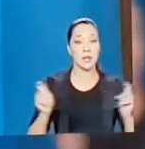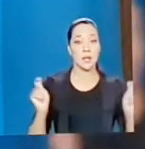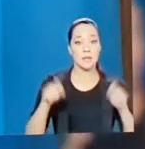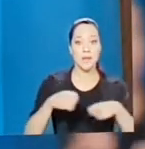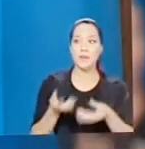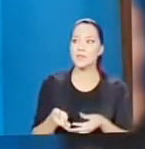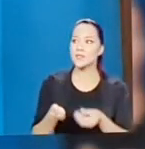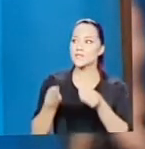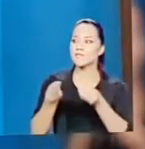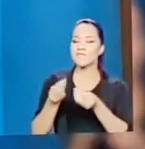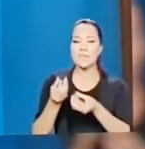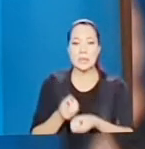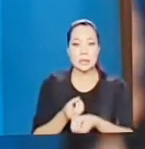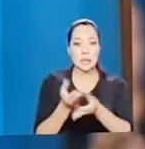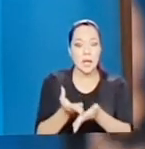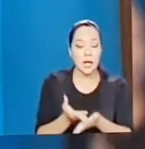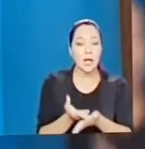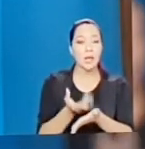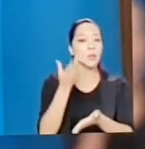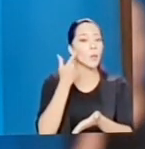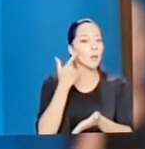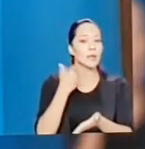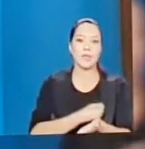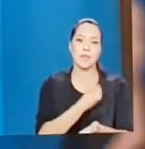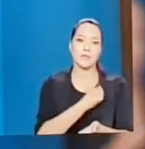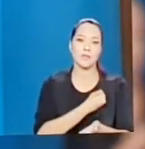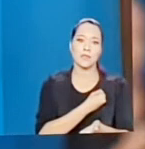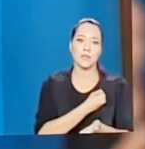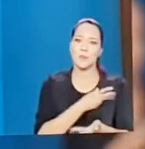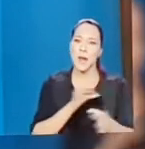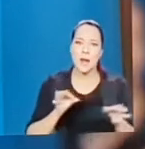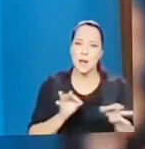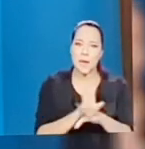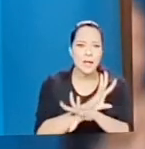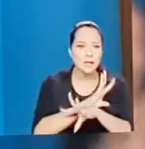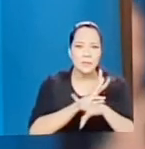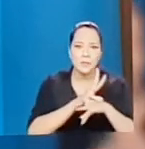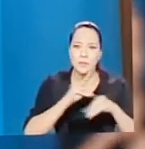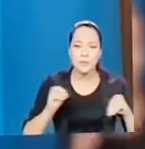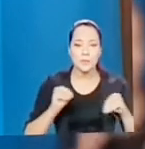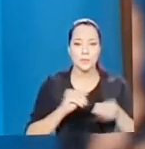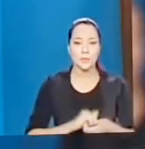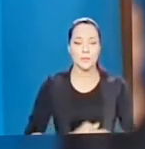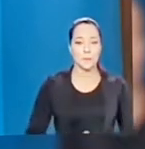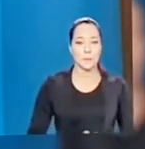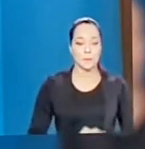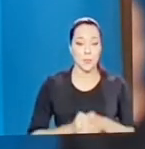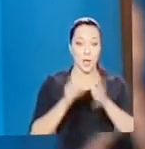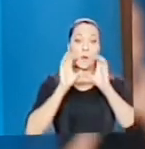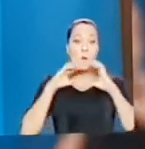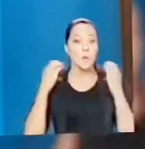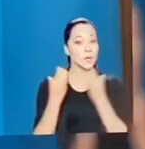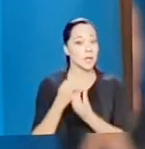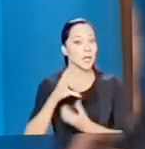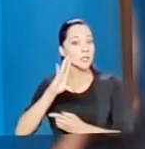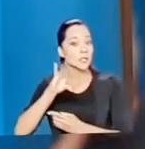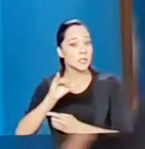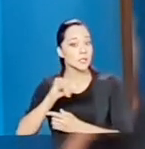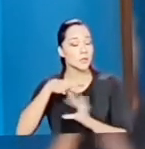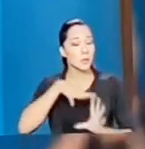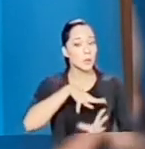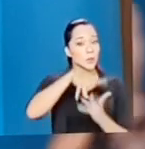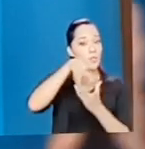de volta a normalidade da vida curada e cicatrizada. A comunidade científica mundial,